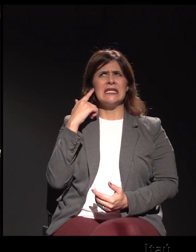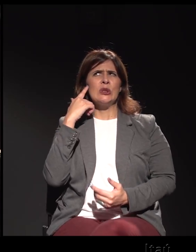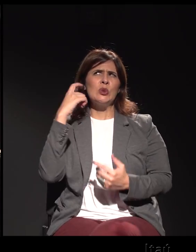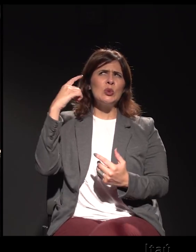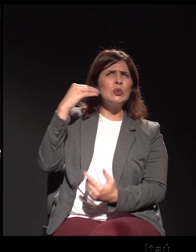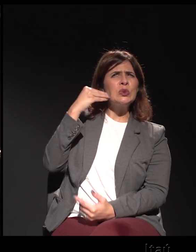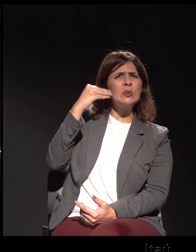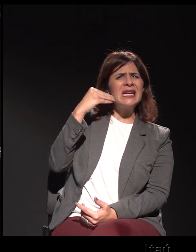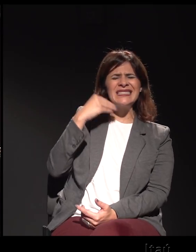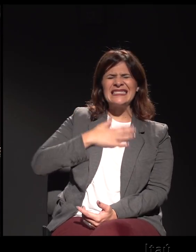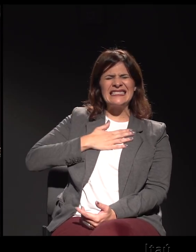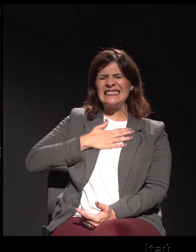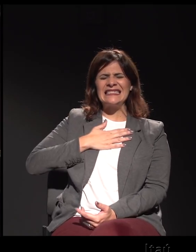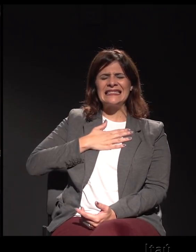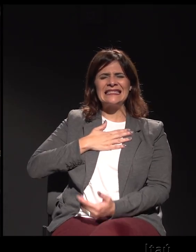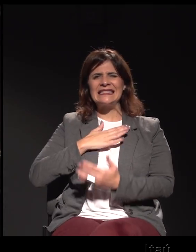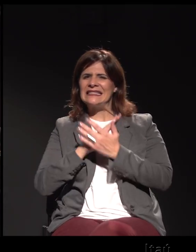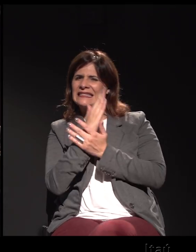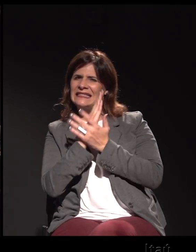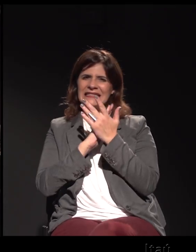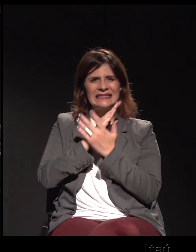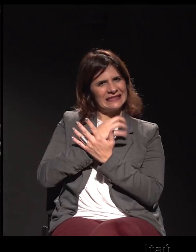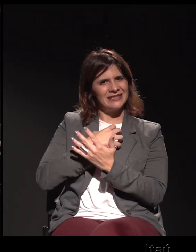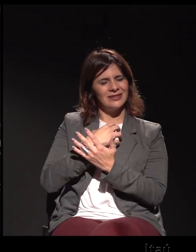coisa, é um jeito que eu tenho de organizar o meu caos.